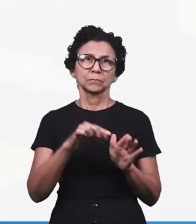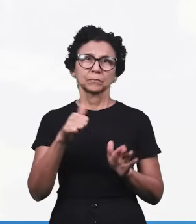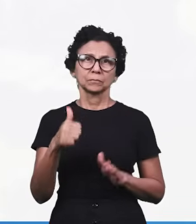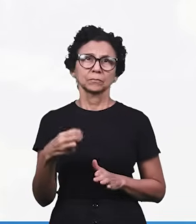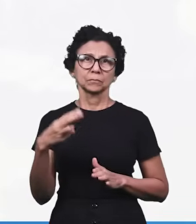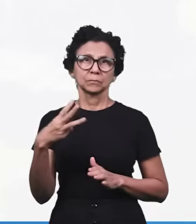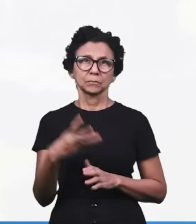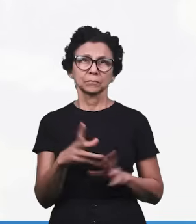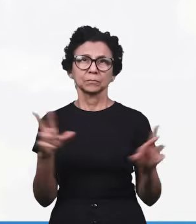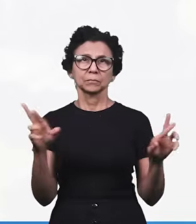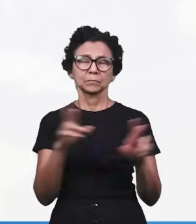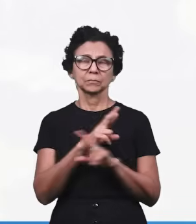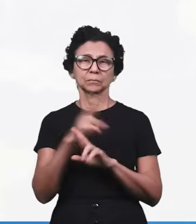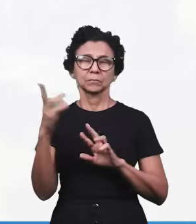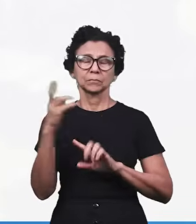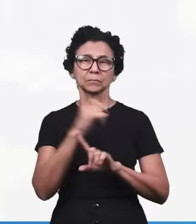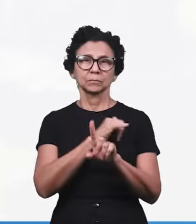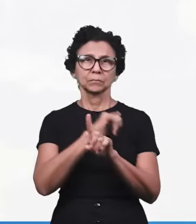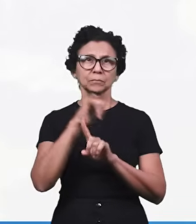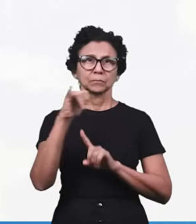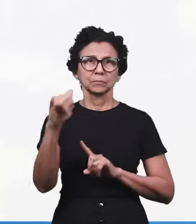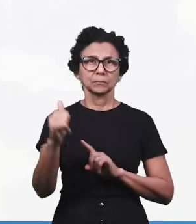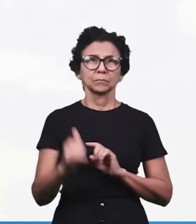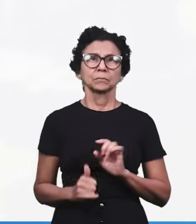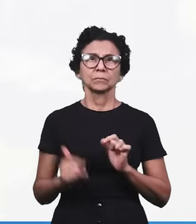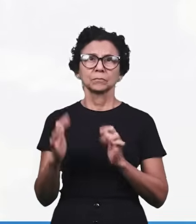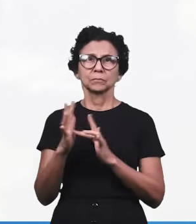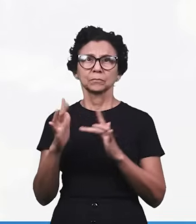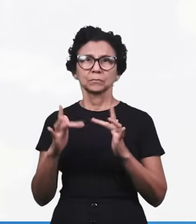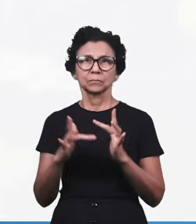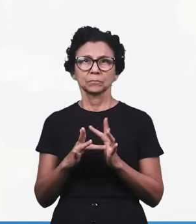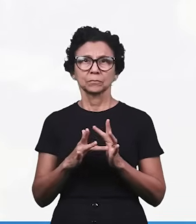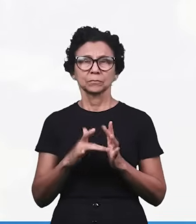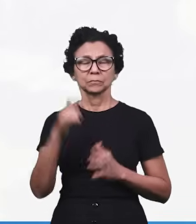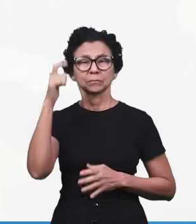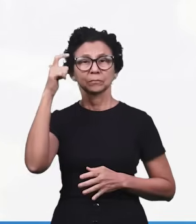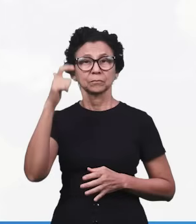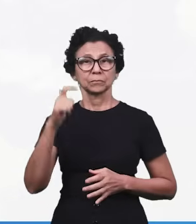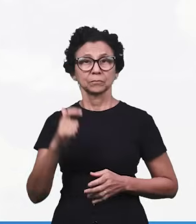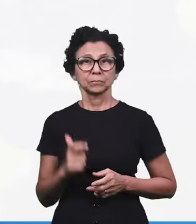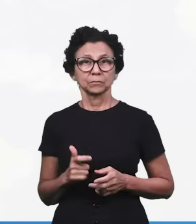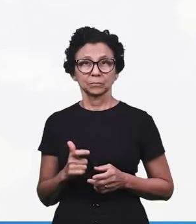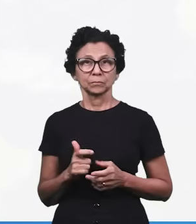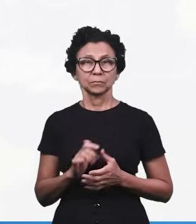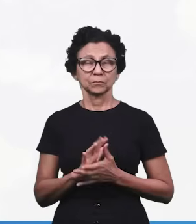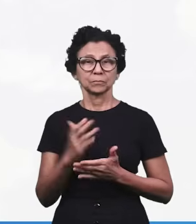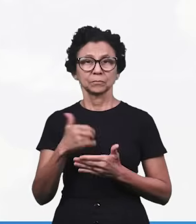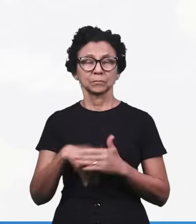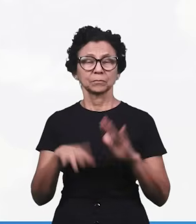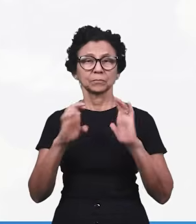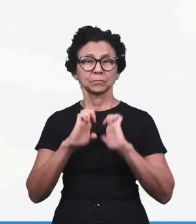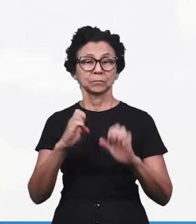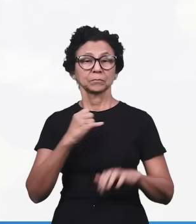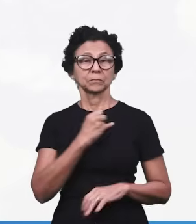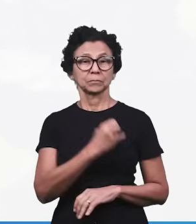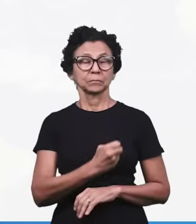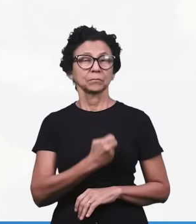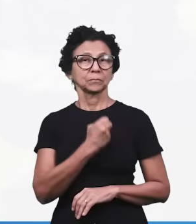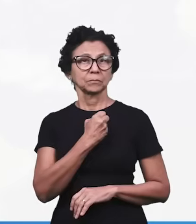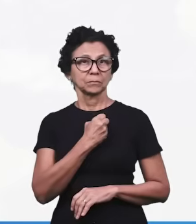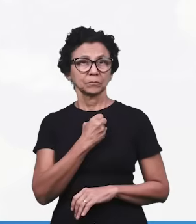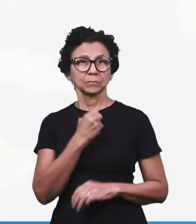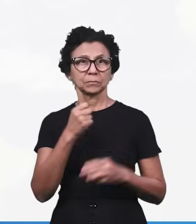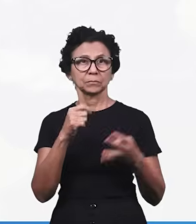identifique a relação profética da designação de Jesus como Eu Sou no Evangelho de João,